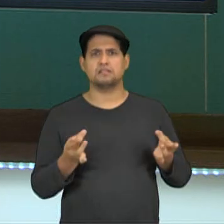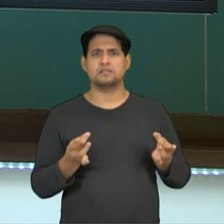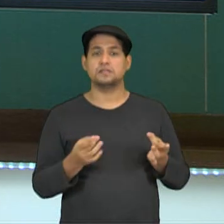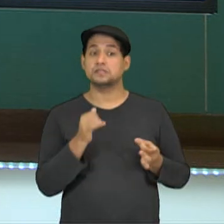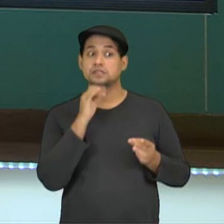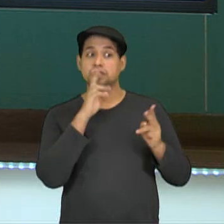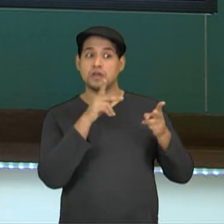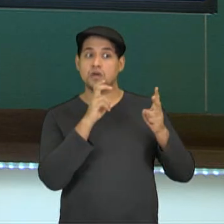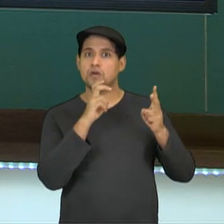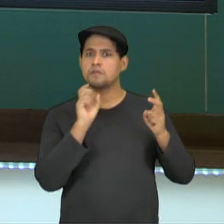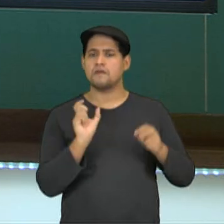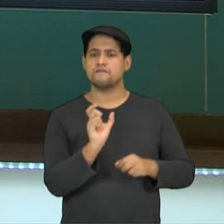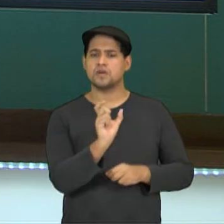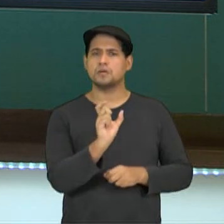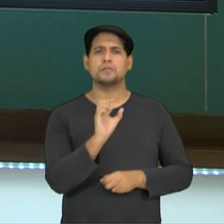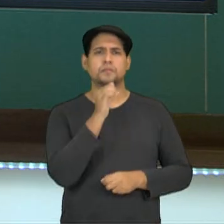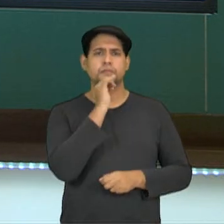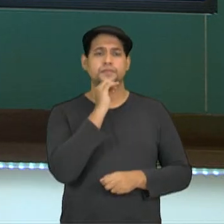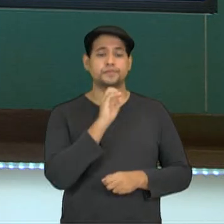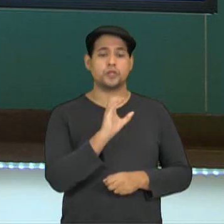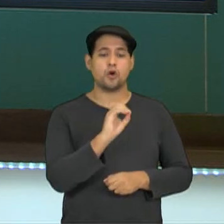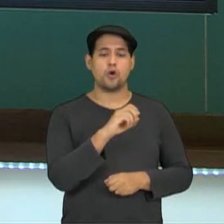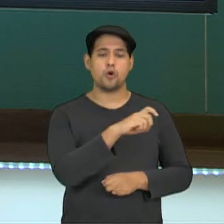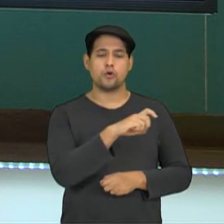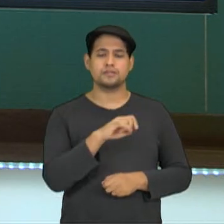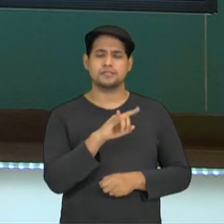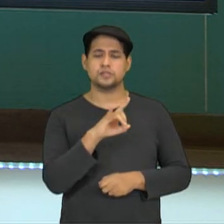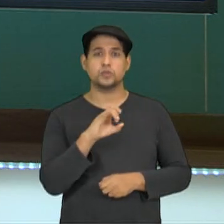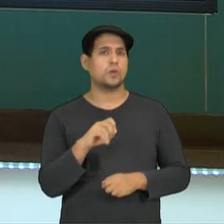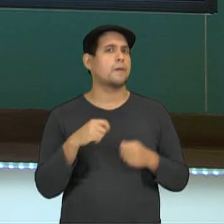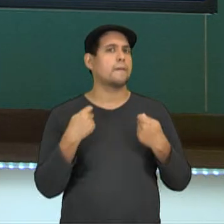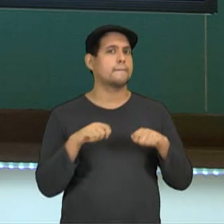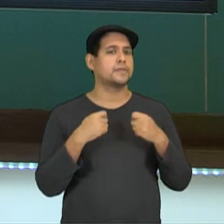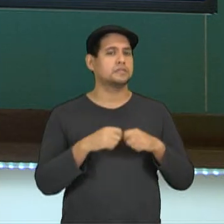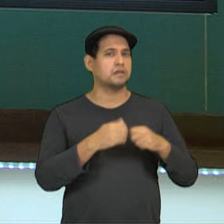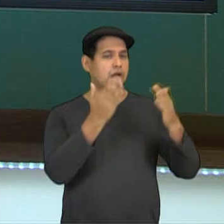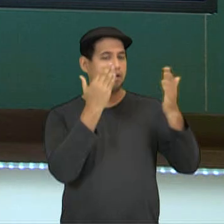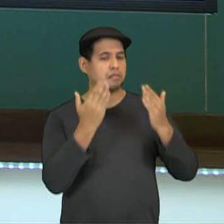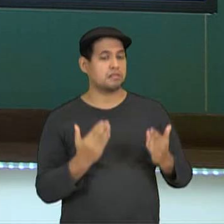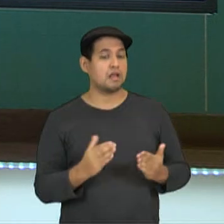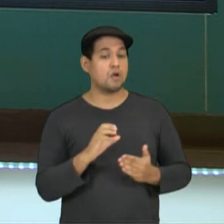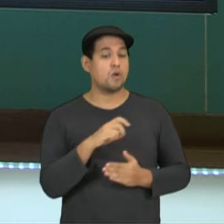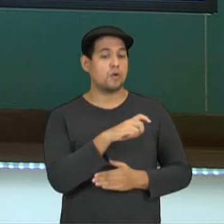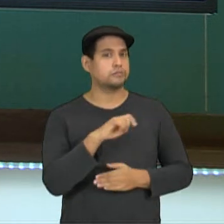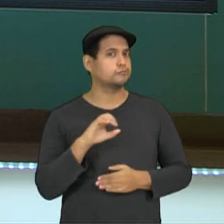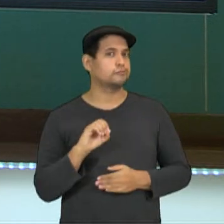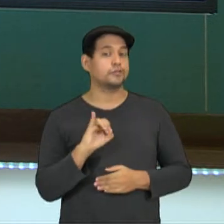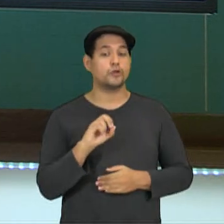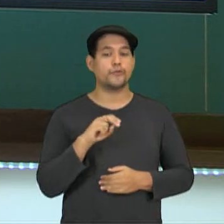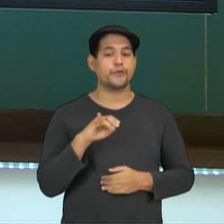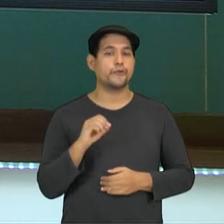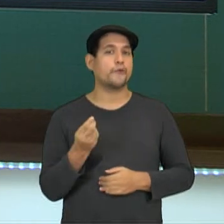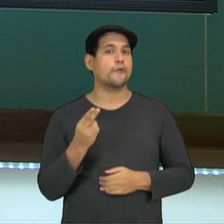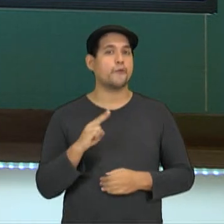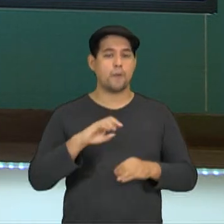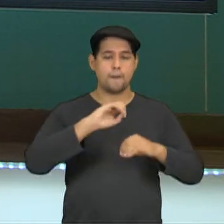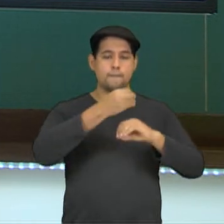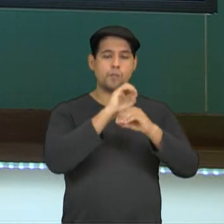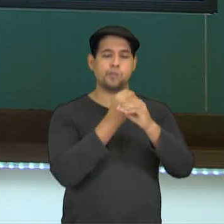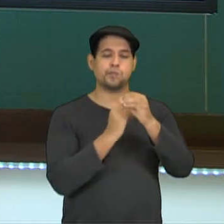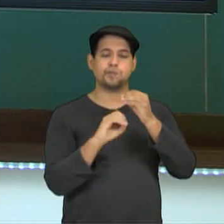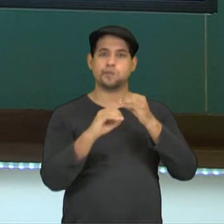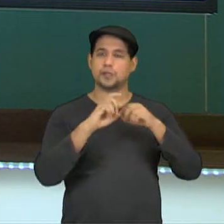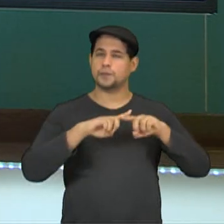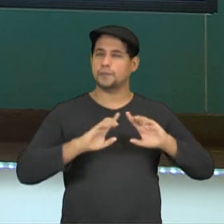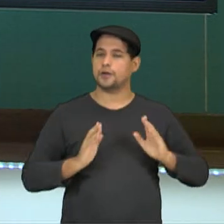quando você olha uma forma de óxido, lembra que você tem que analisar se ele é um óxido iônico ou molecular.